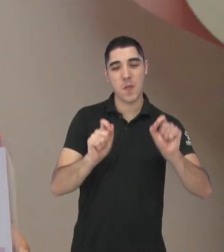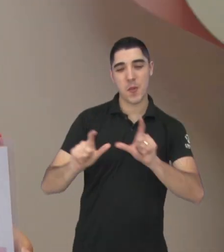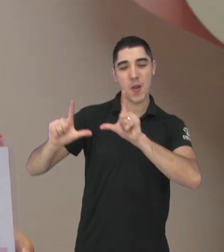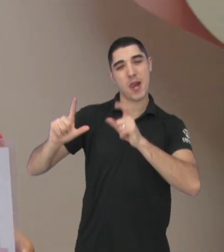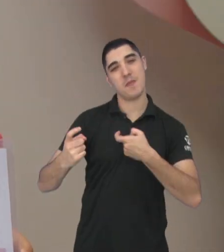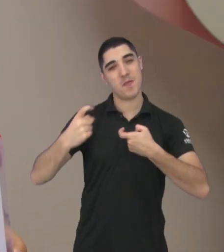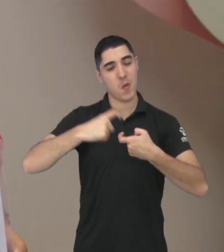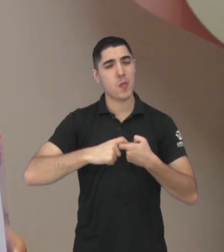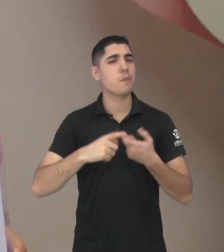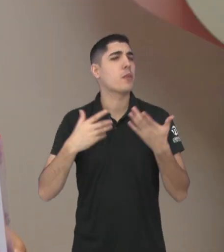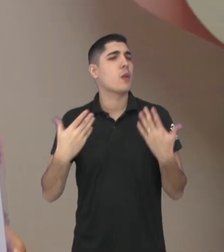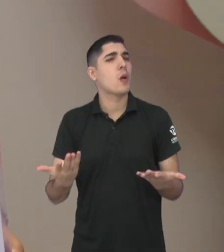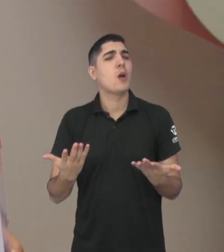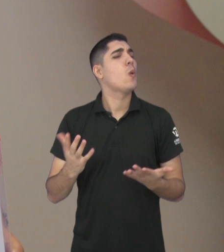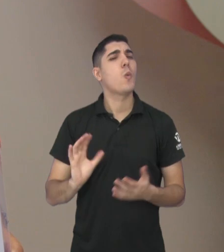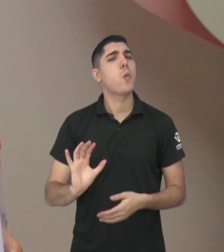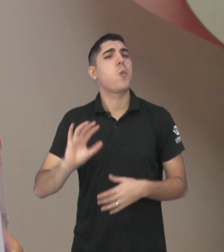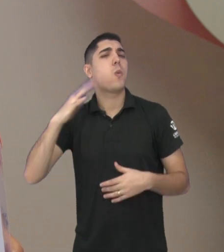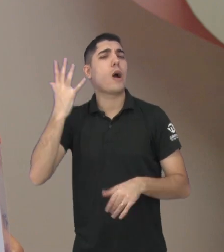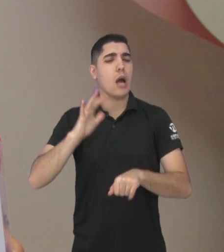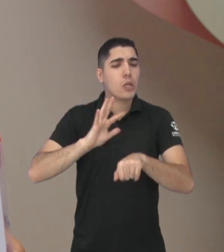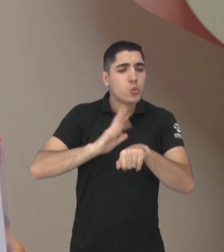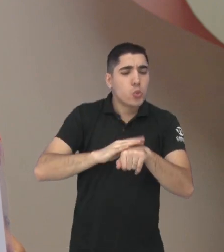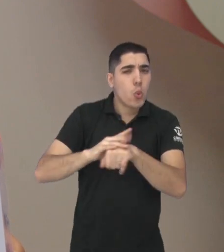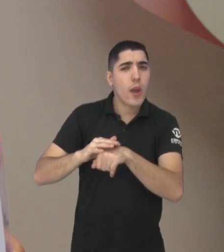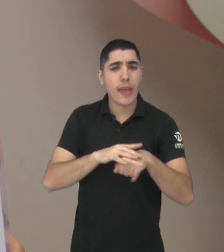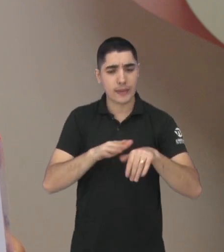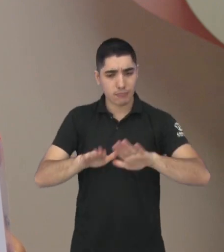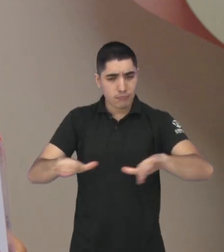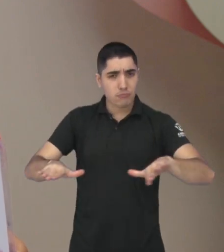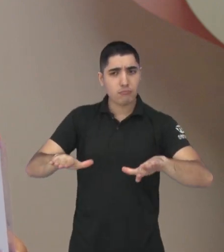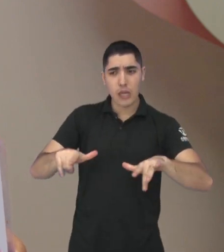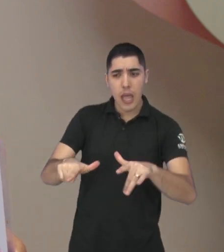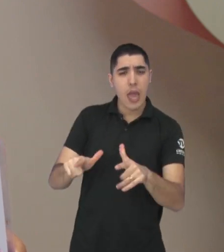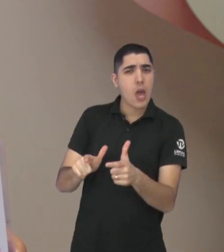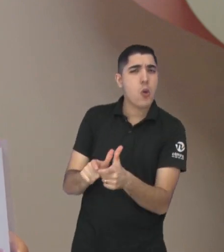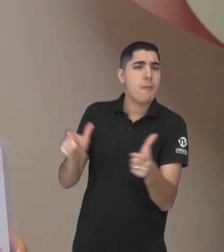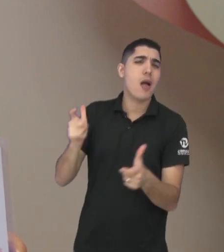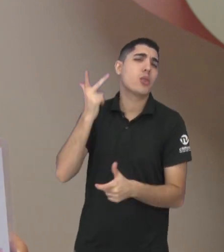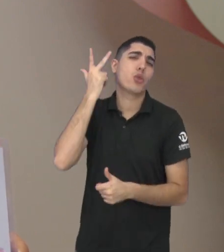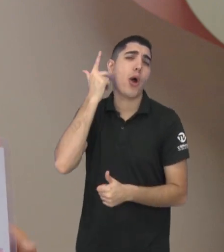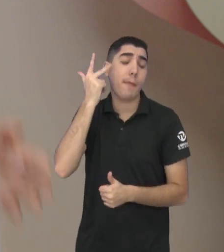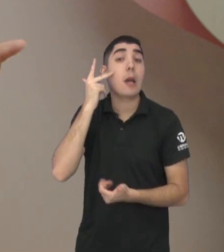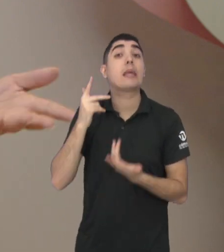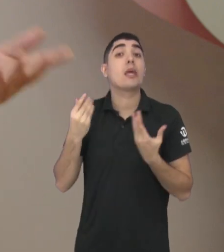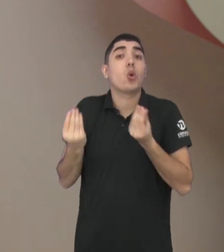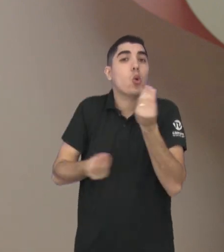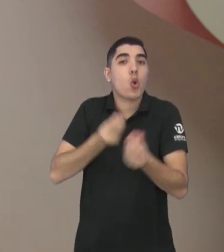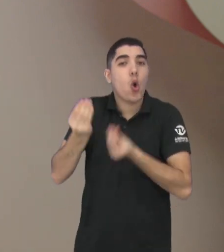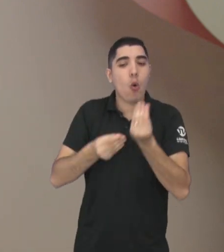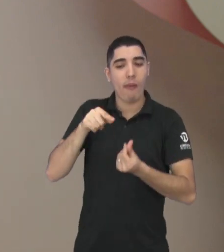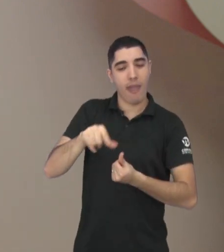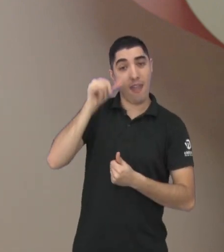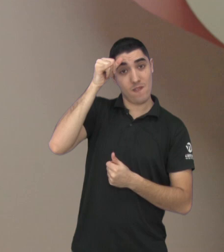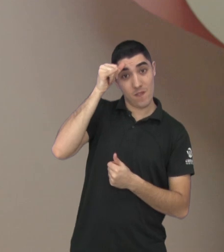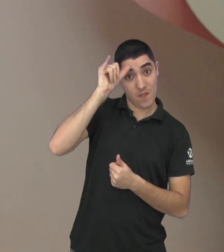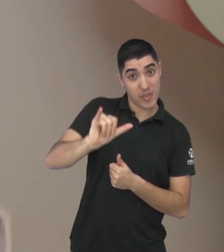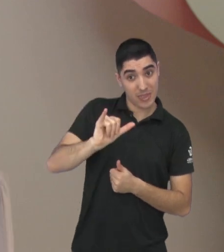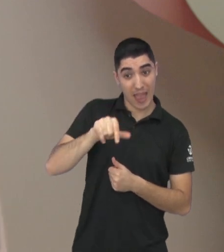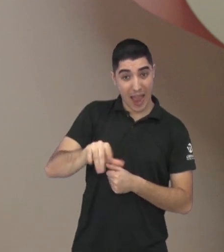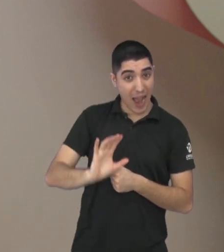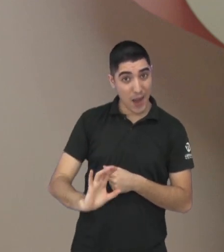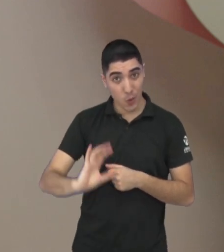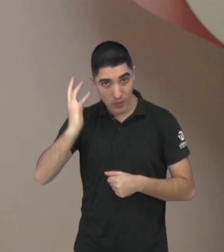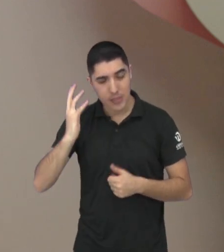Estamos de volta. Quais são as doenças infantis mais comuns e o que é possível fazer, principalmente para evitar que